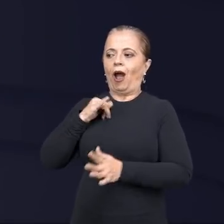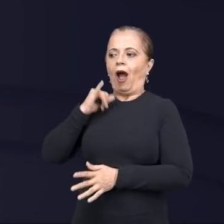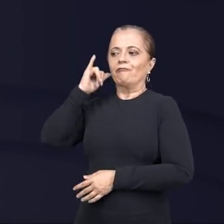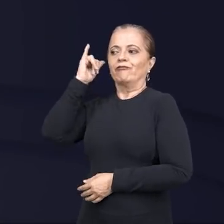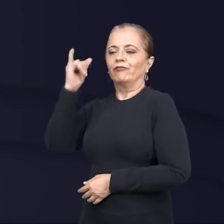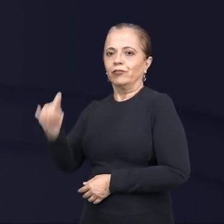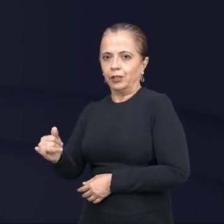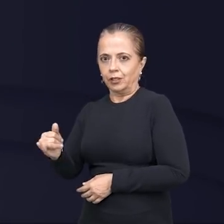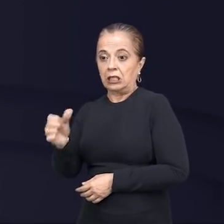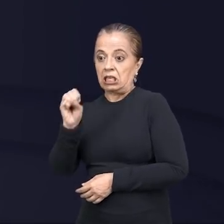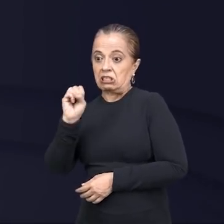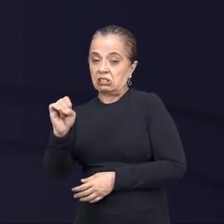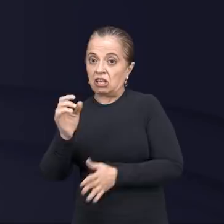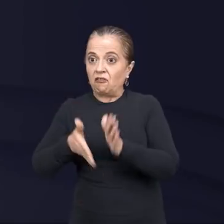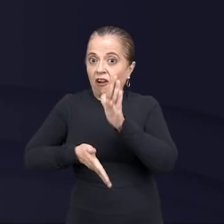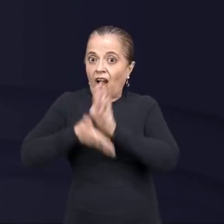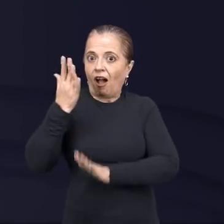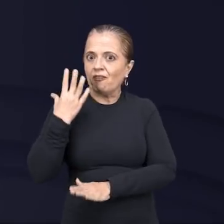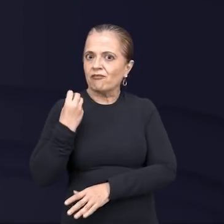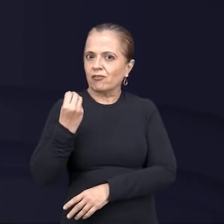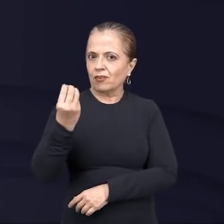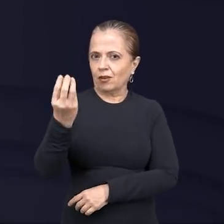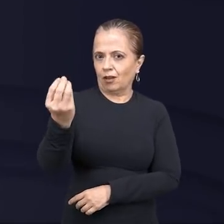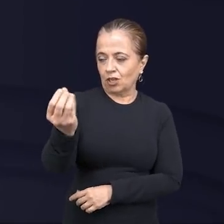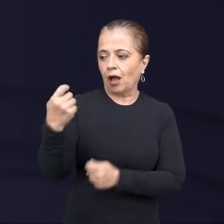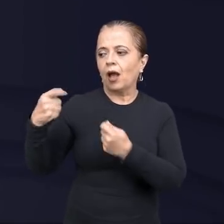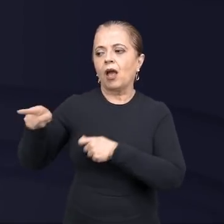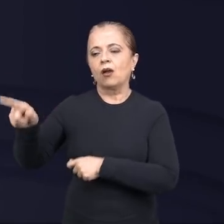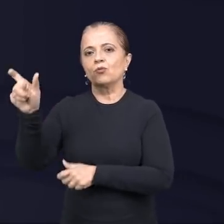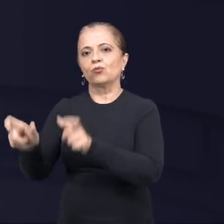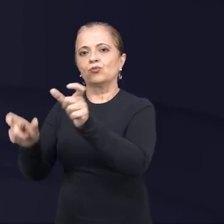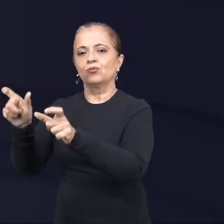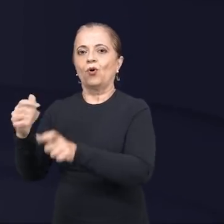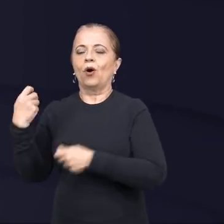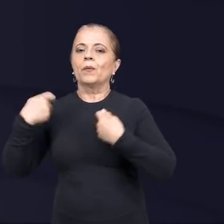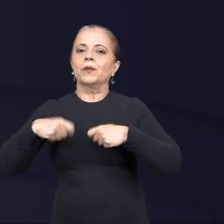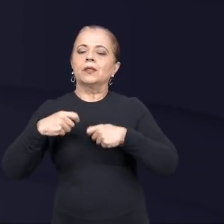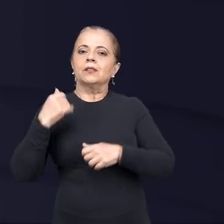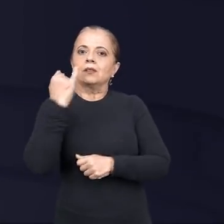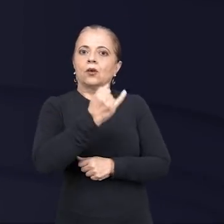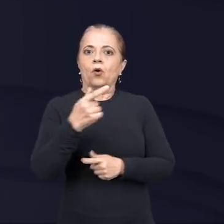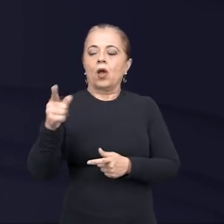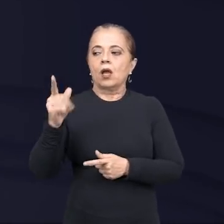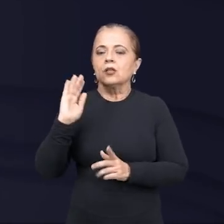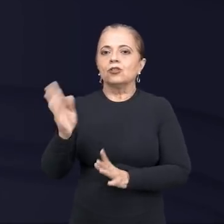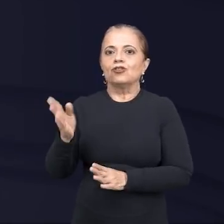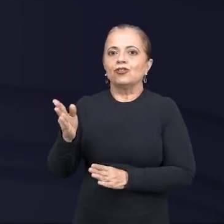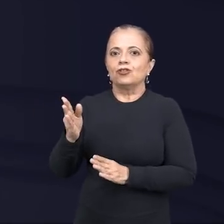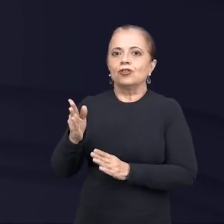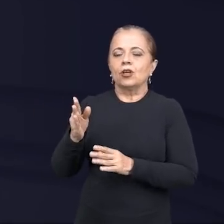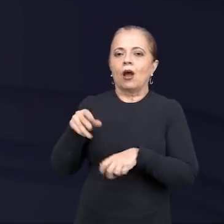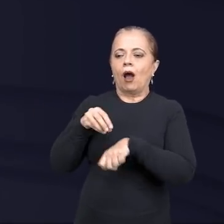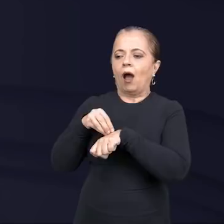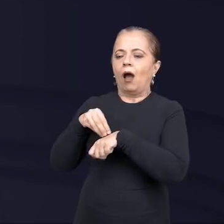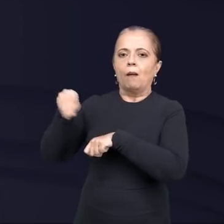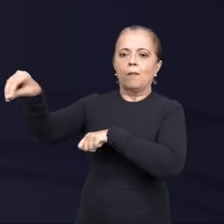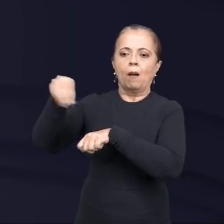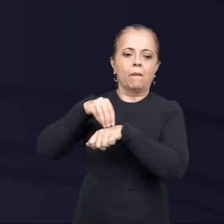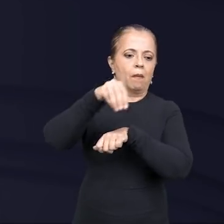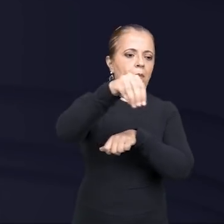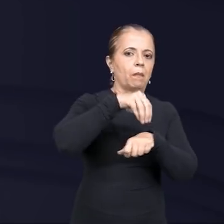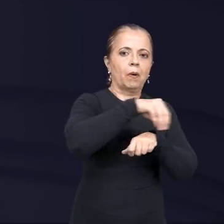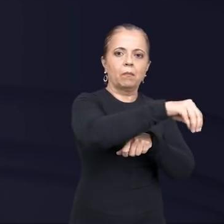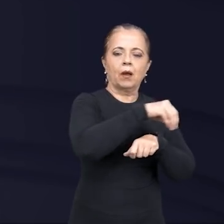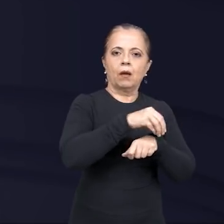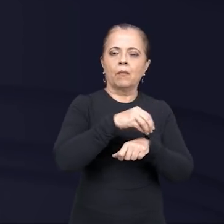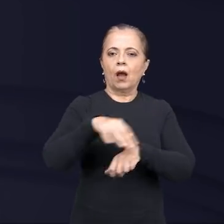um aviso prévio, pelo menos à autoridade policial. Eles foram encontrados em endereço diverso daquele que foi